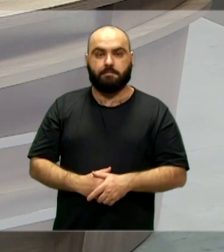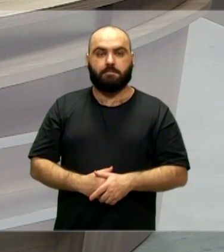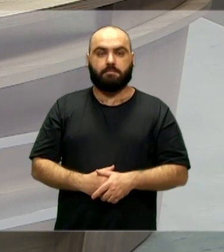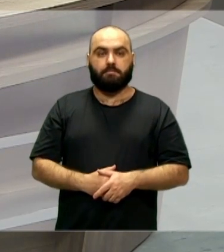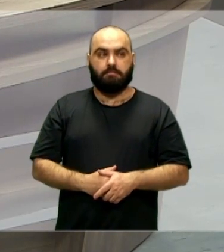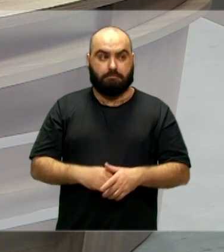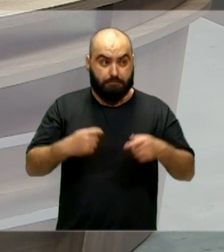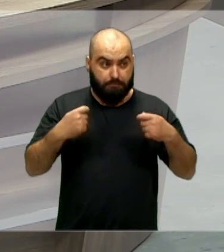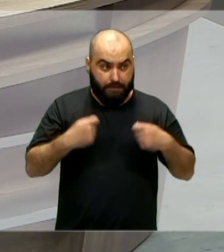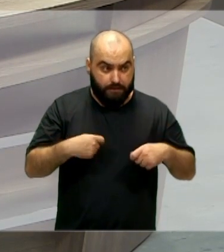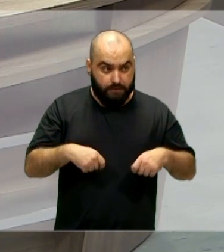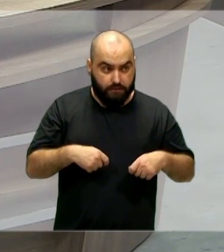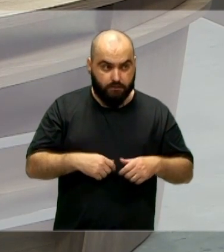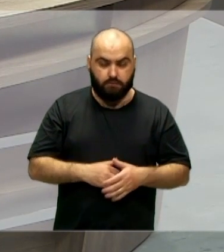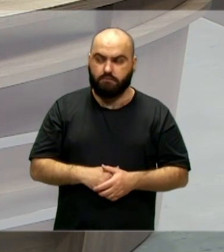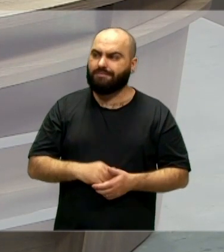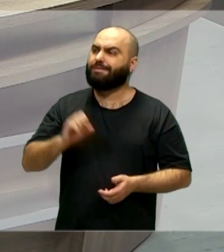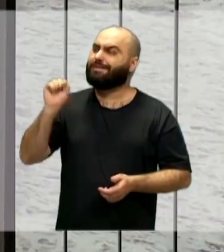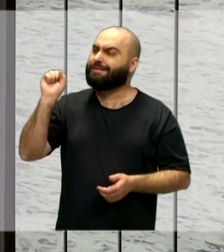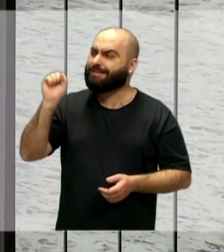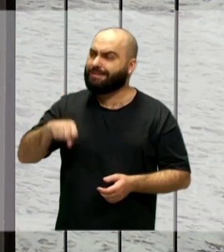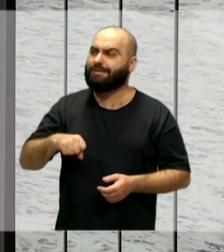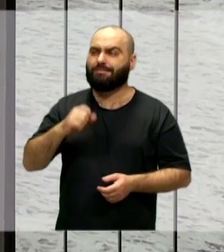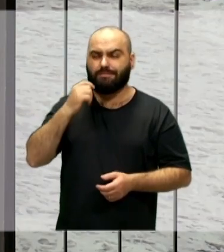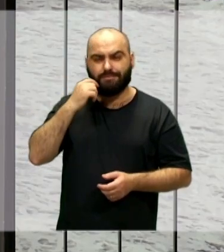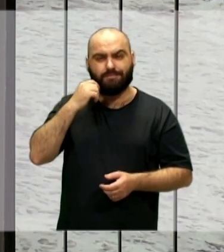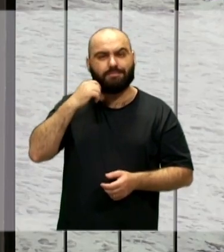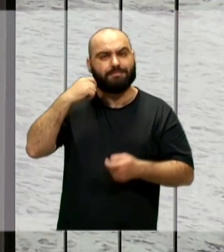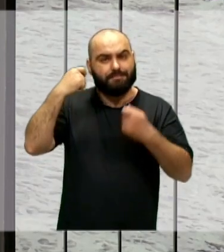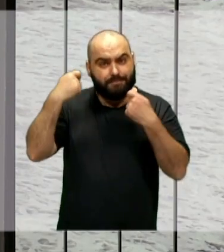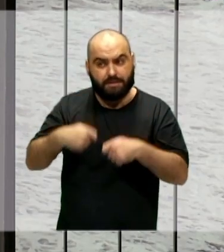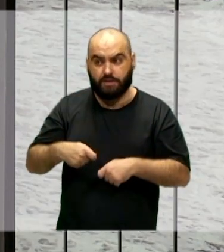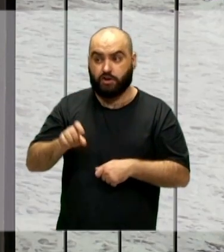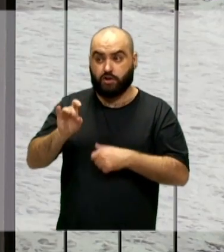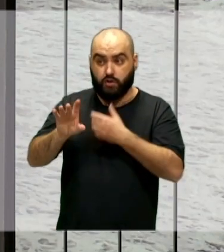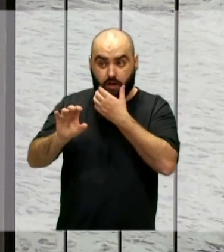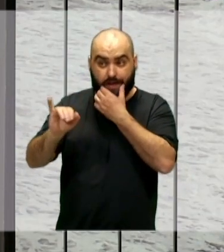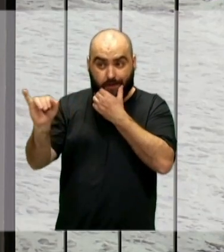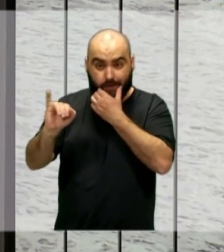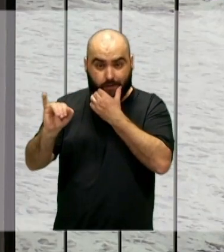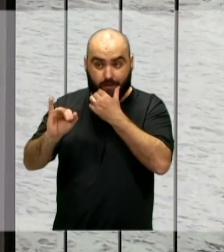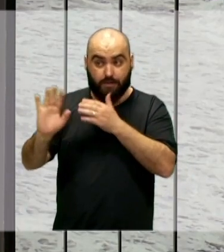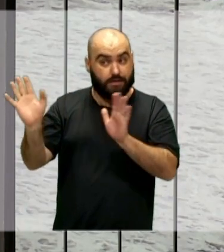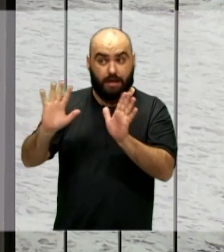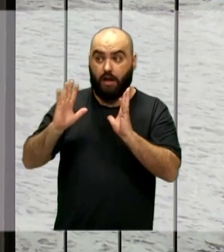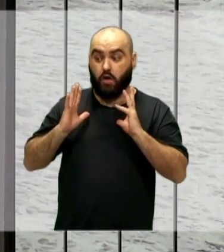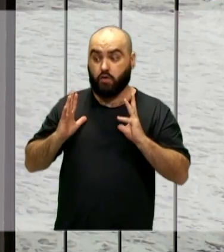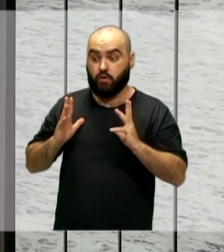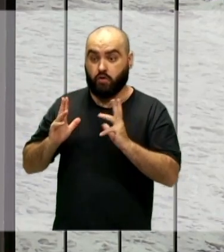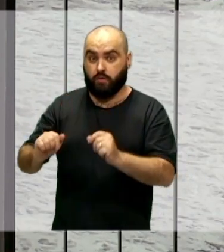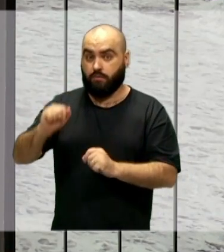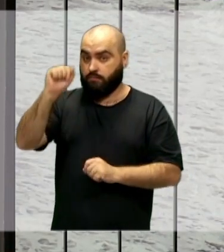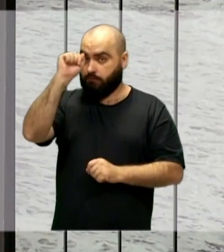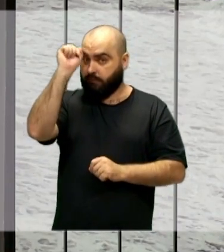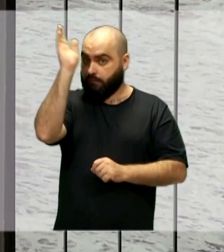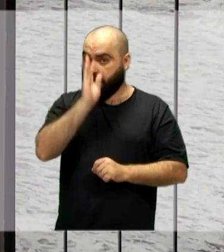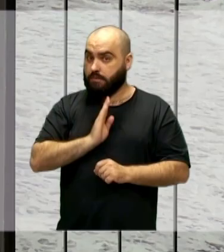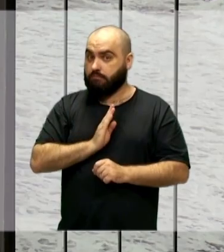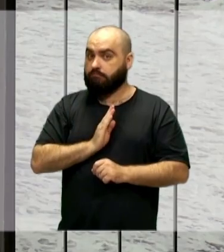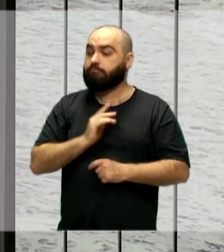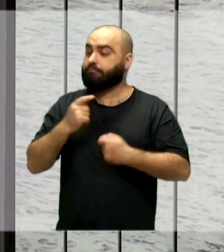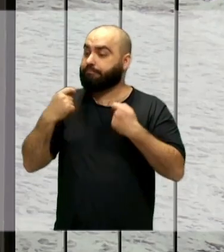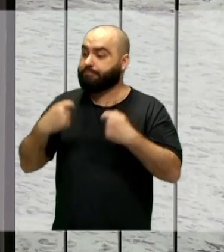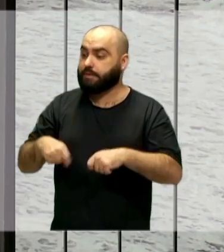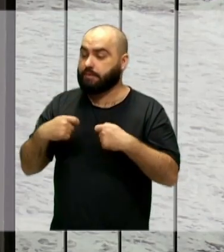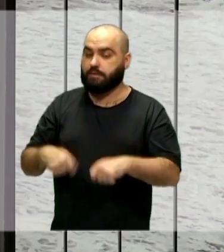É necessário? Com certeza. E é necessário não só para Itajaí, mas como para todas as cidades. A gente só pode falar